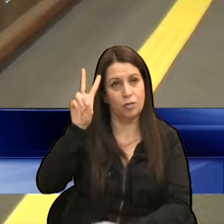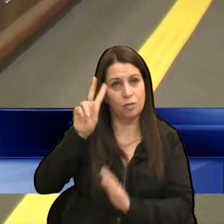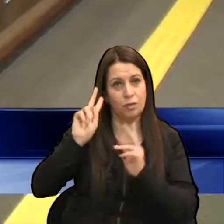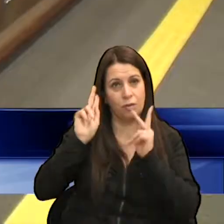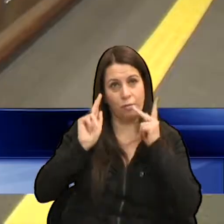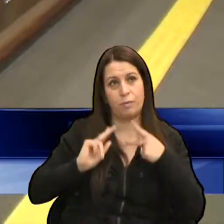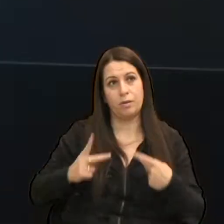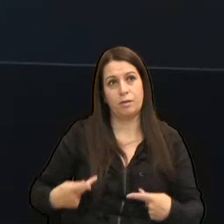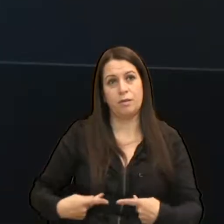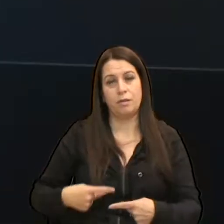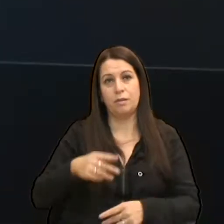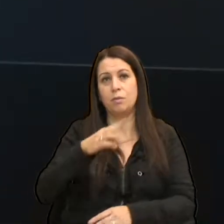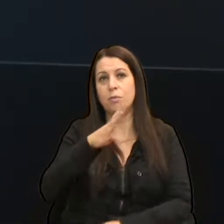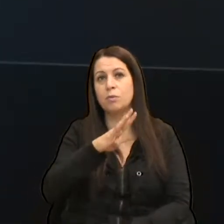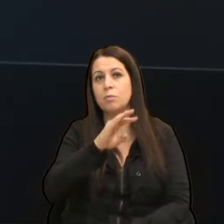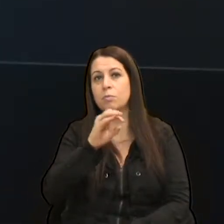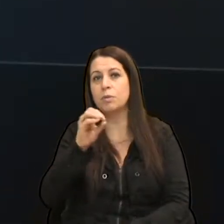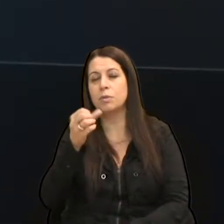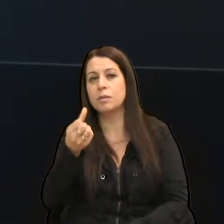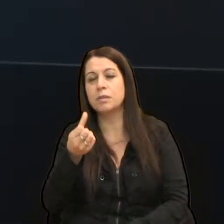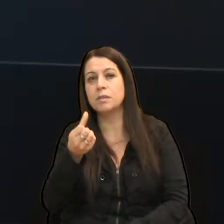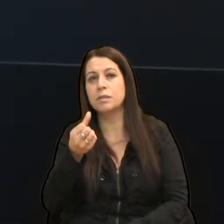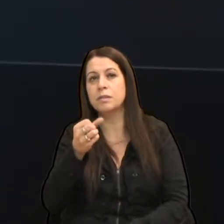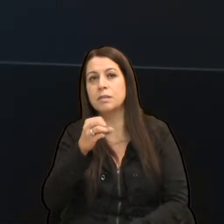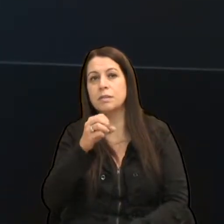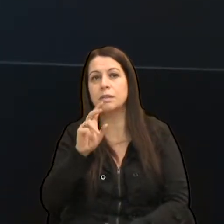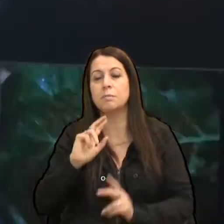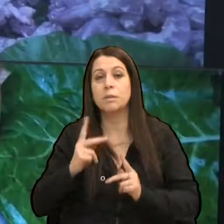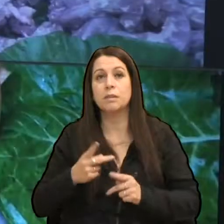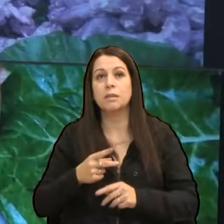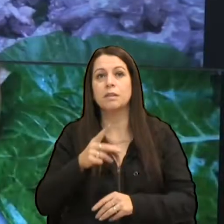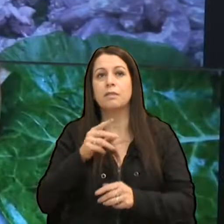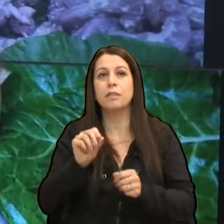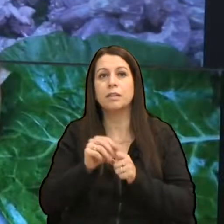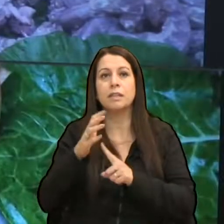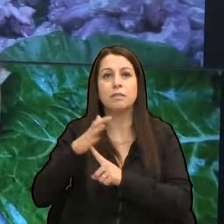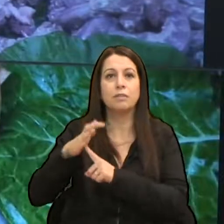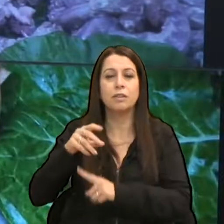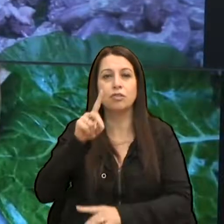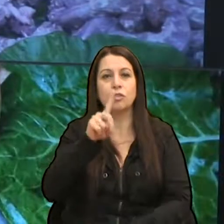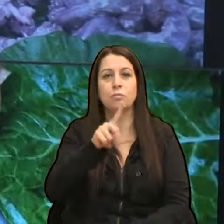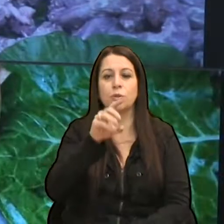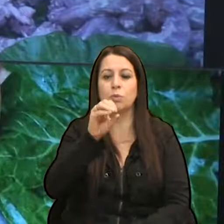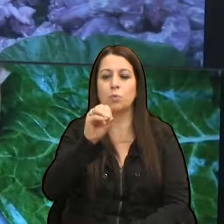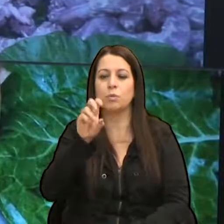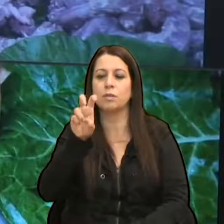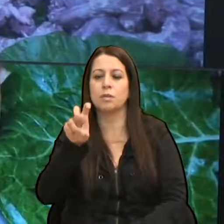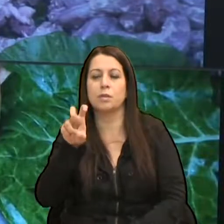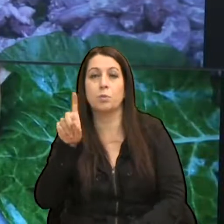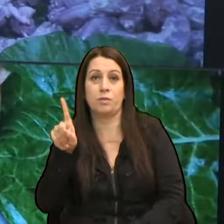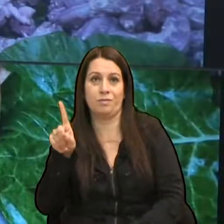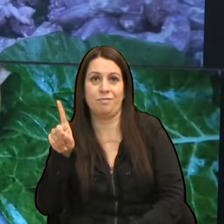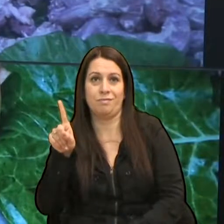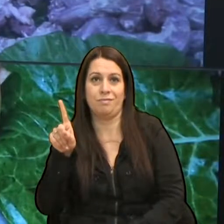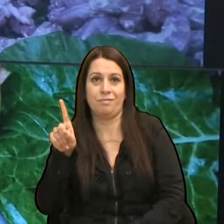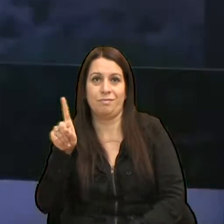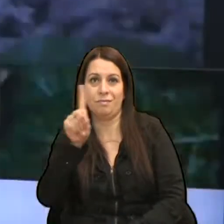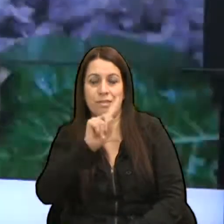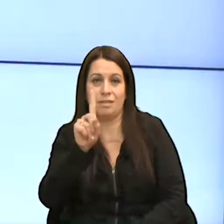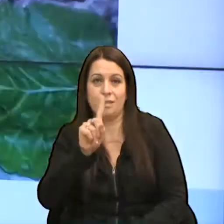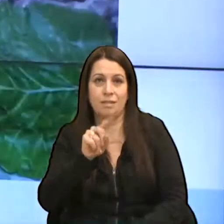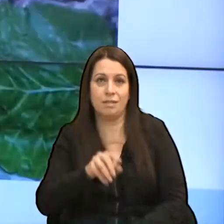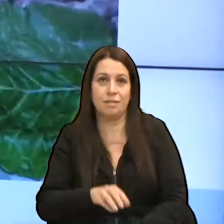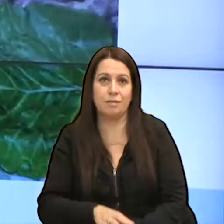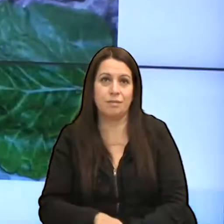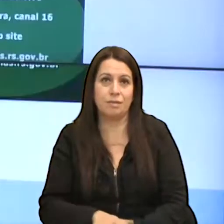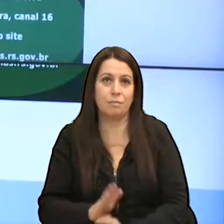audiência teve um resultado positivo a secretária informou que será formado um grupo de trabalho para durante